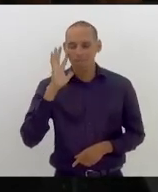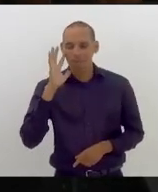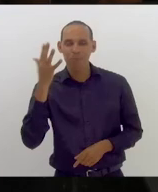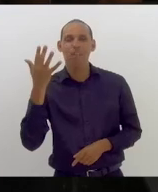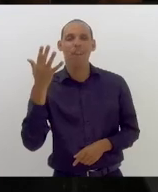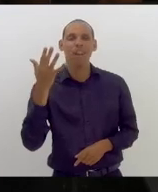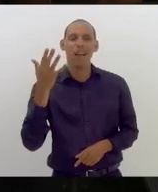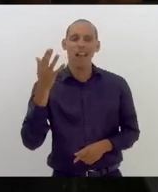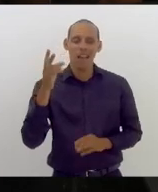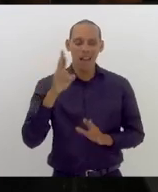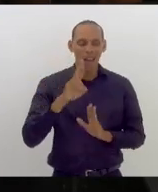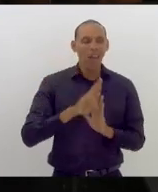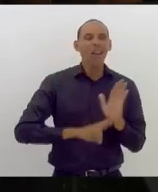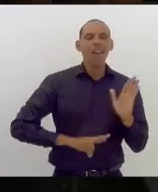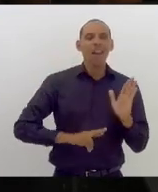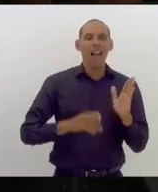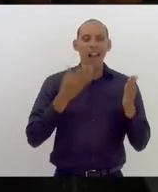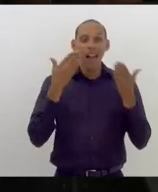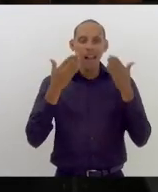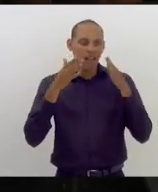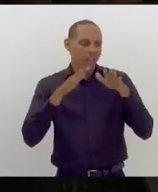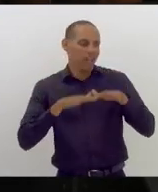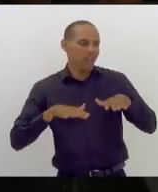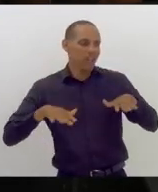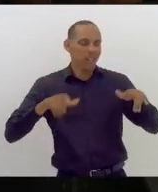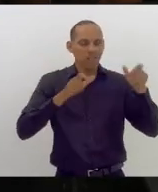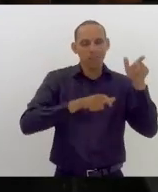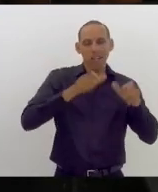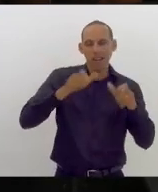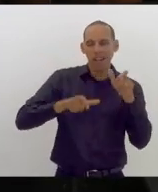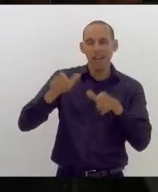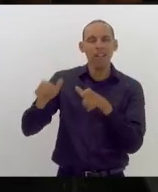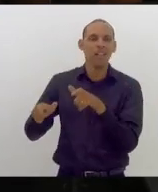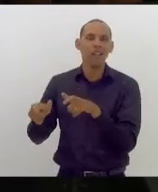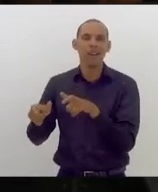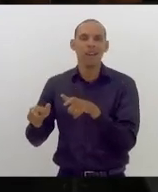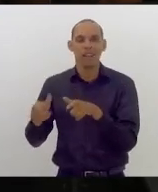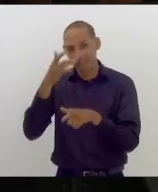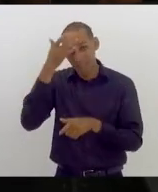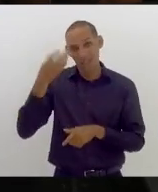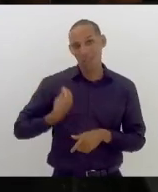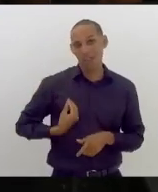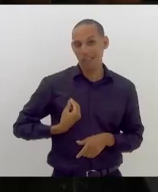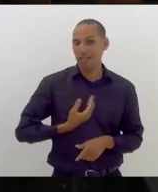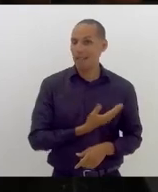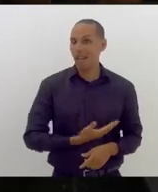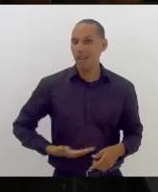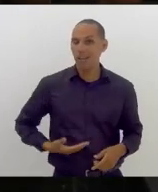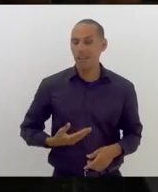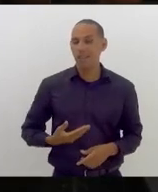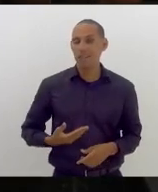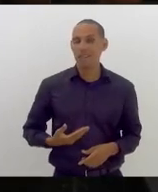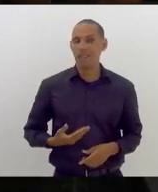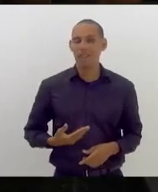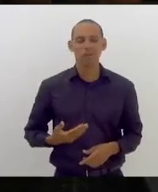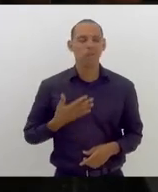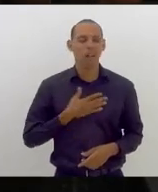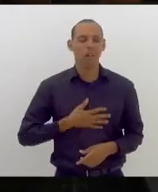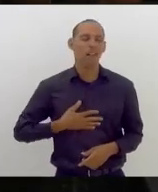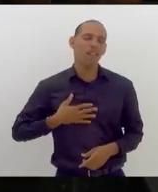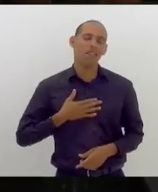consegue atender as pessoas. Isso, para quem vive a vida pública, é um prazer